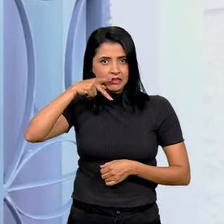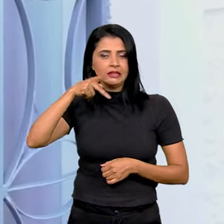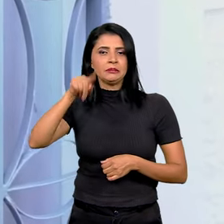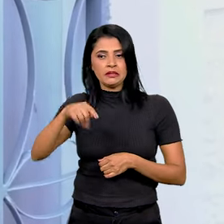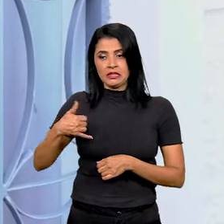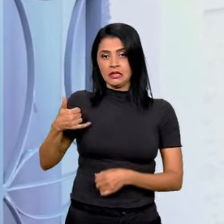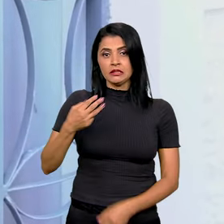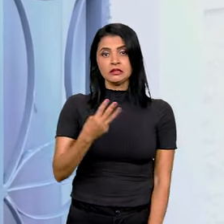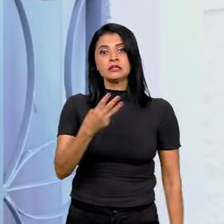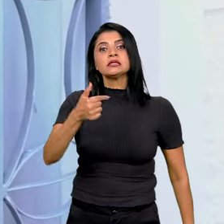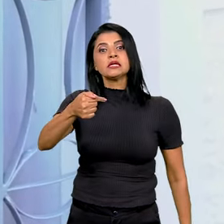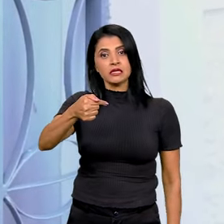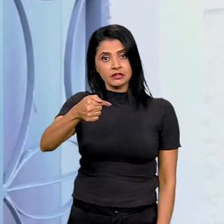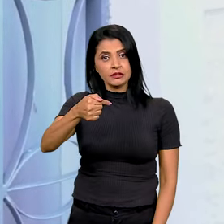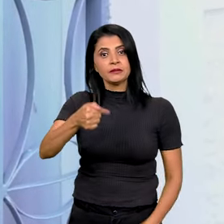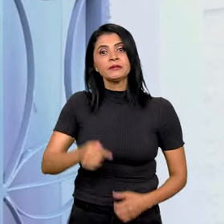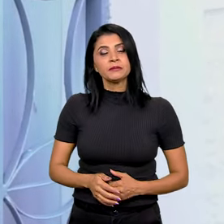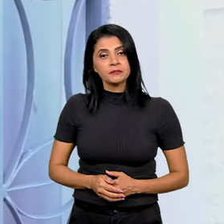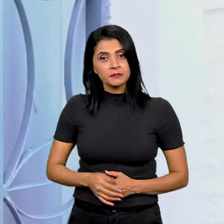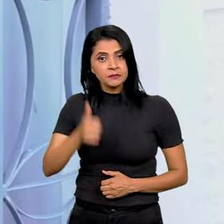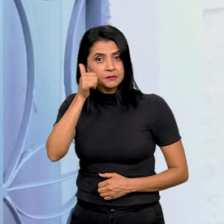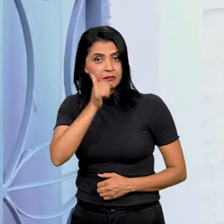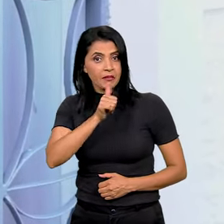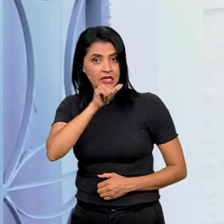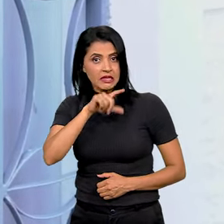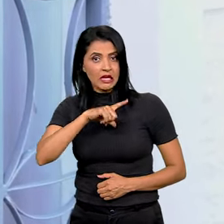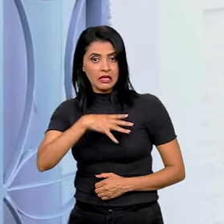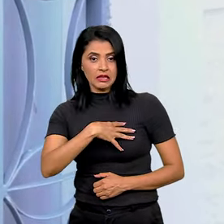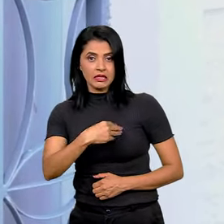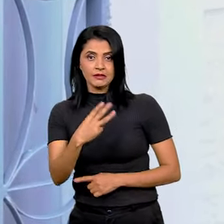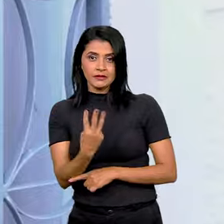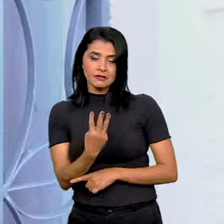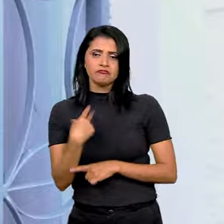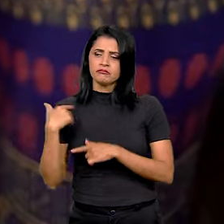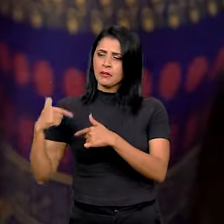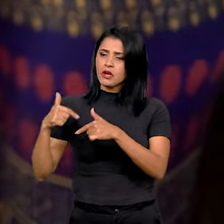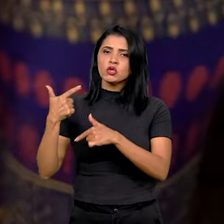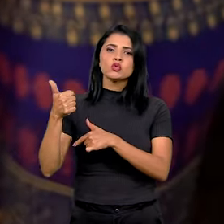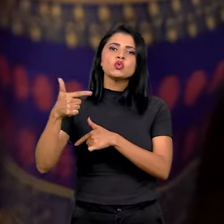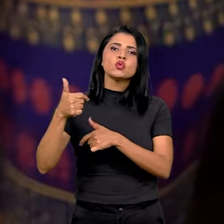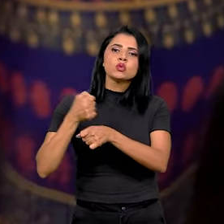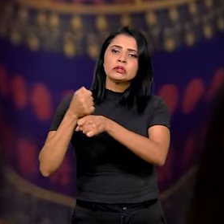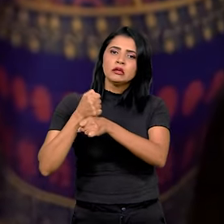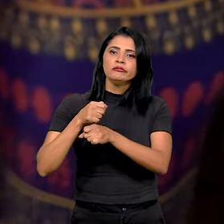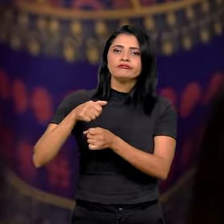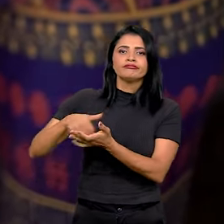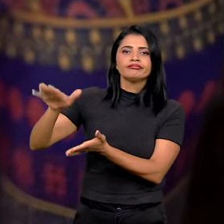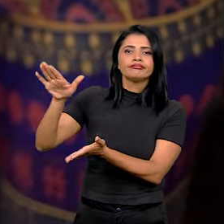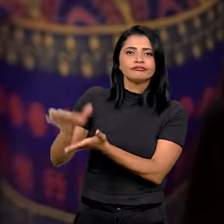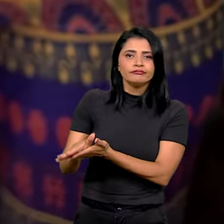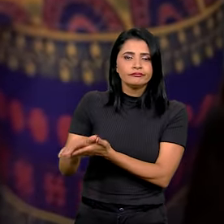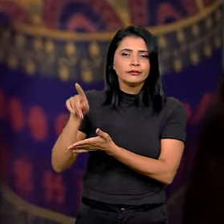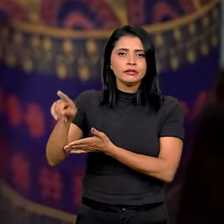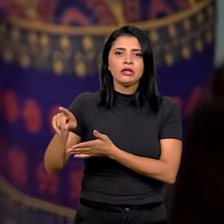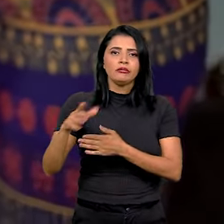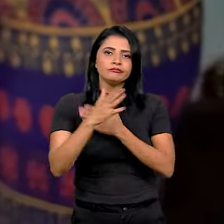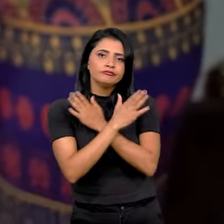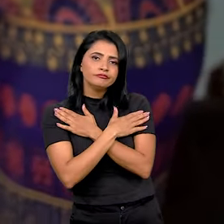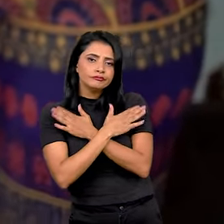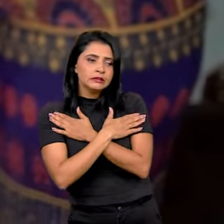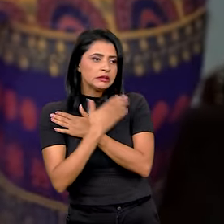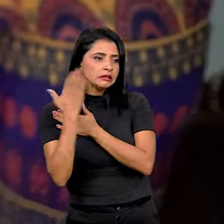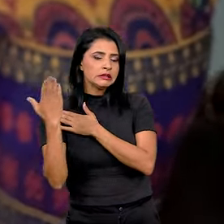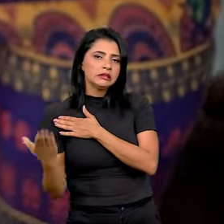Paraíba Tenho 37 anos sou mãe de três filhos trabalhei 12 anos e fui demitida então